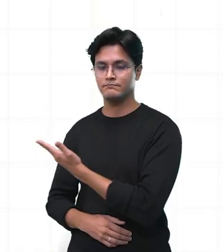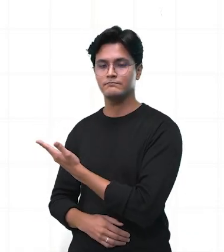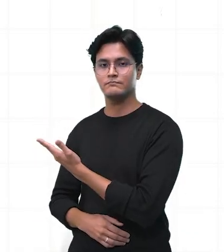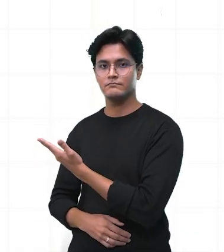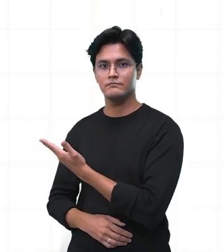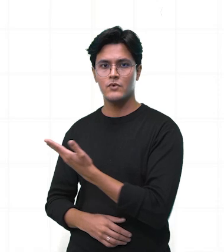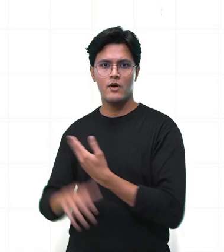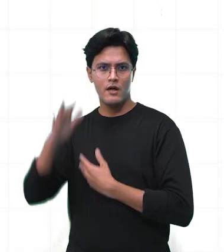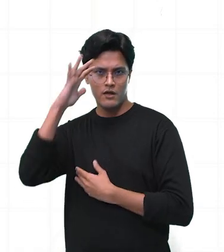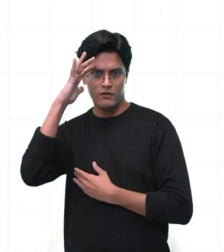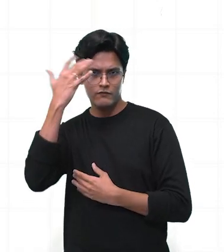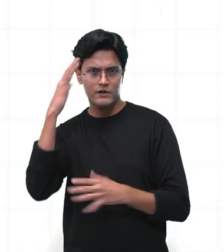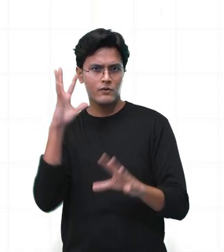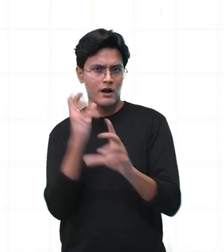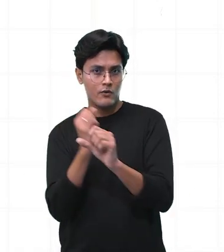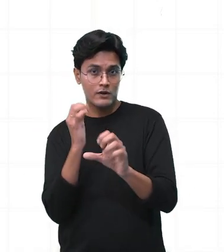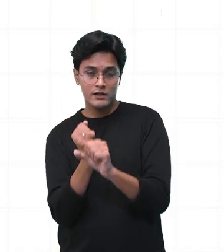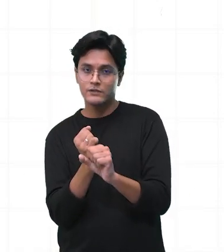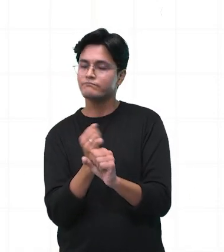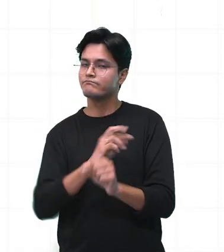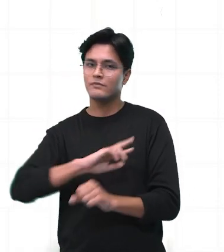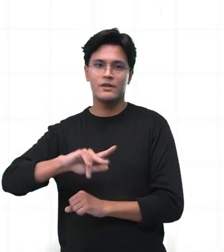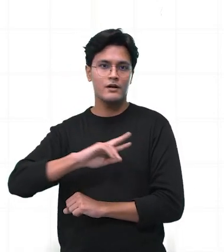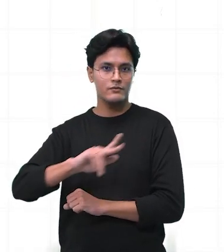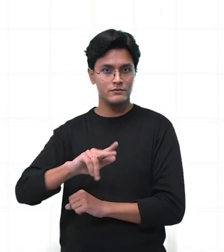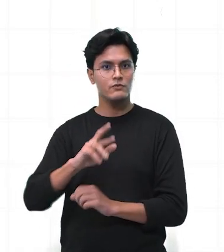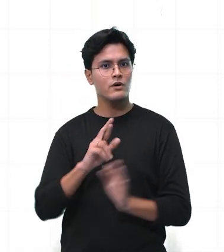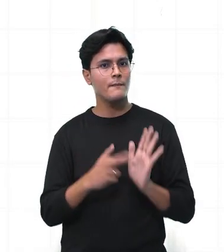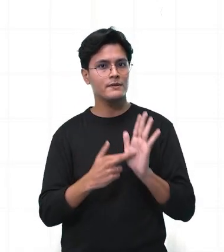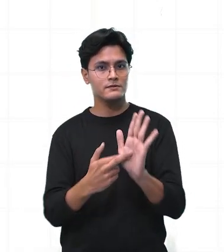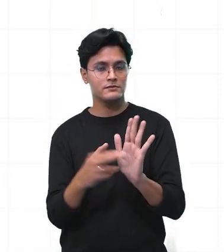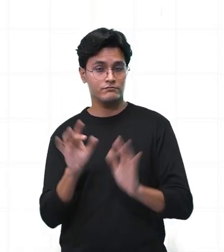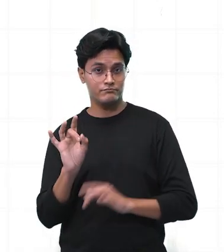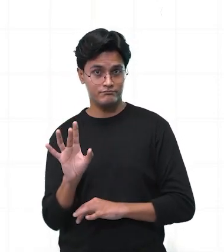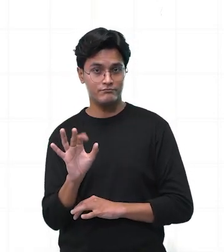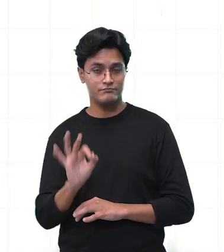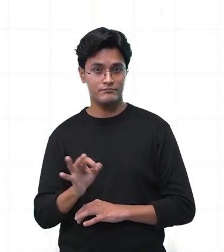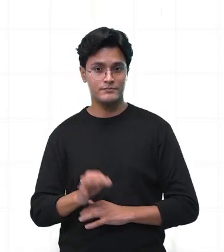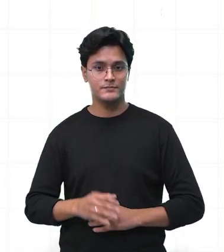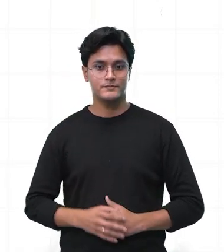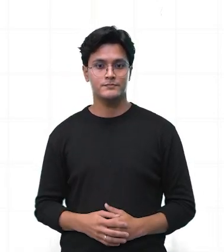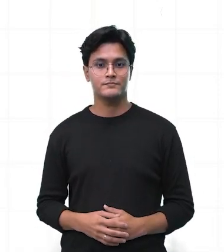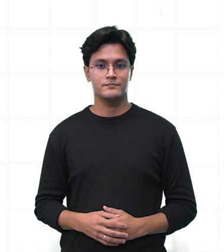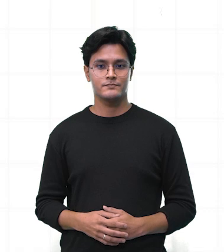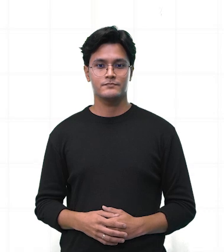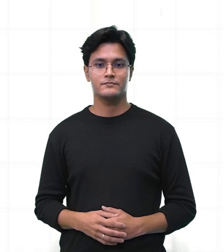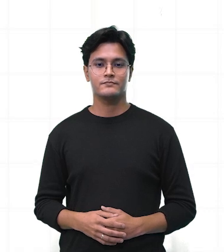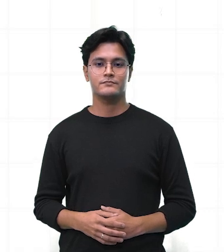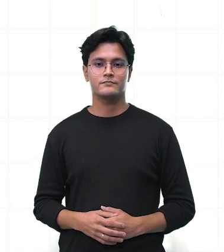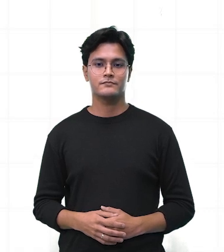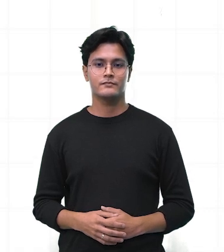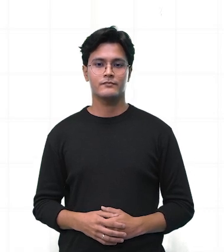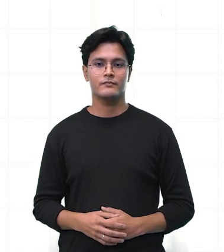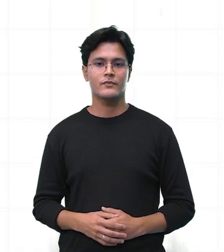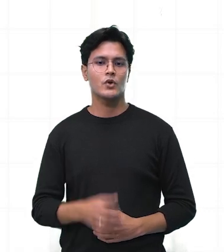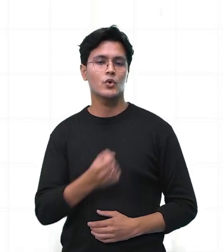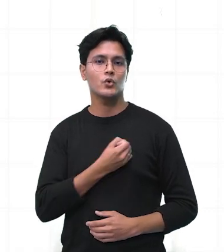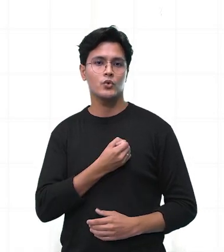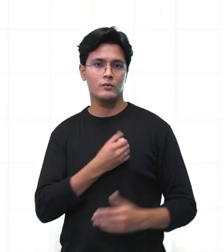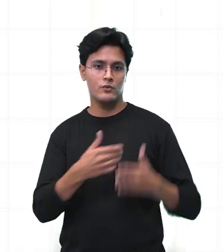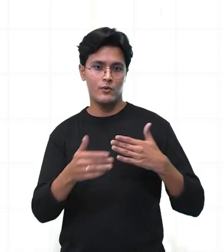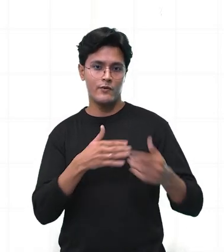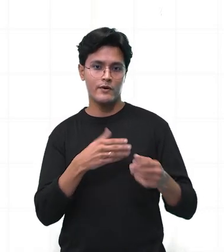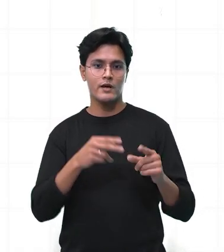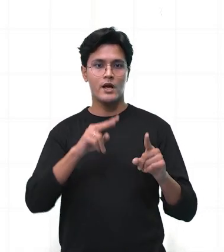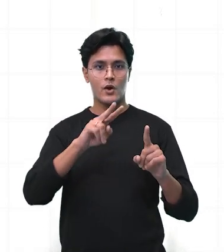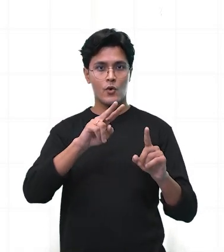representando. Assim, vamos continuar na letra C, então. O quadrado de um número menos o dobro dele mesmo. Se eu tenho um número e esse número eu